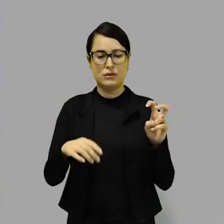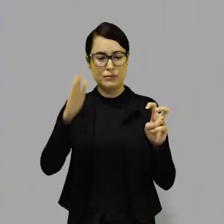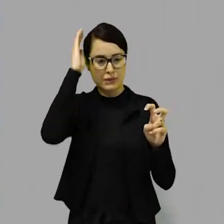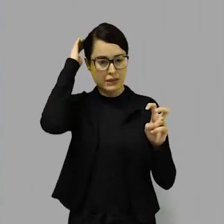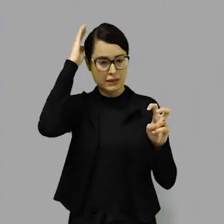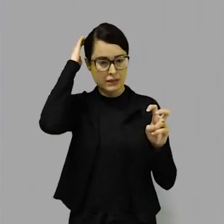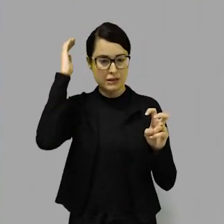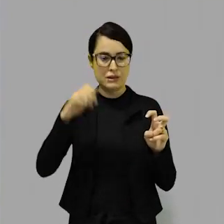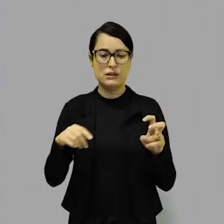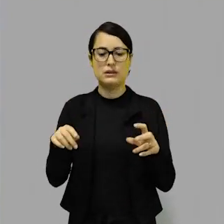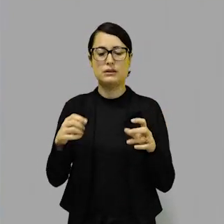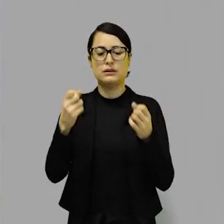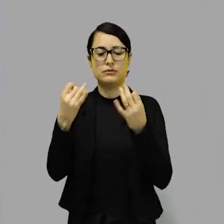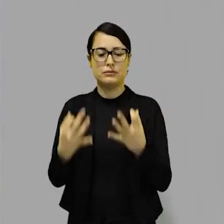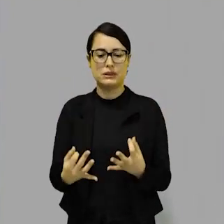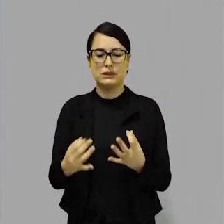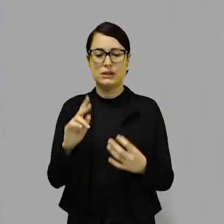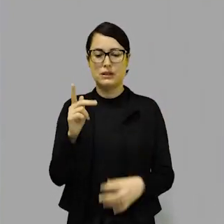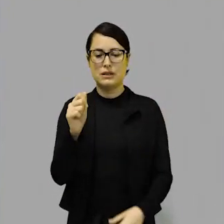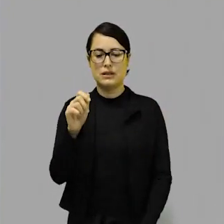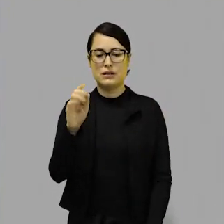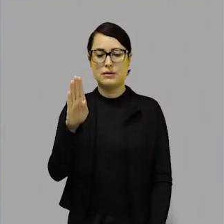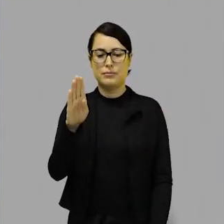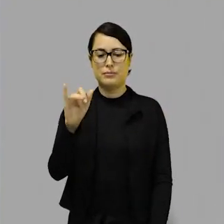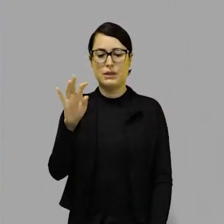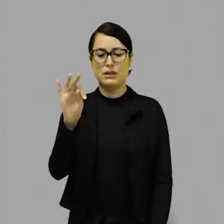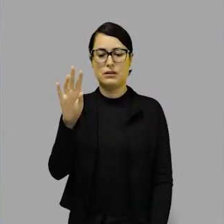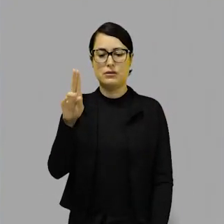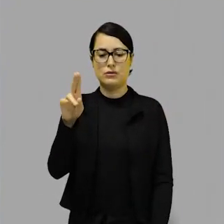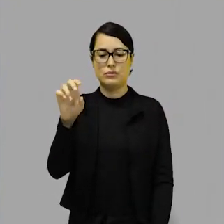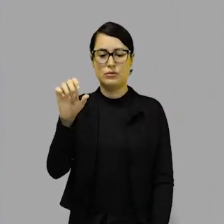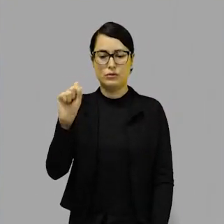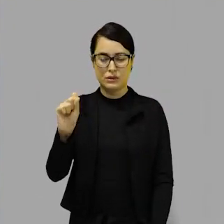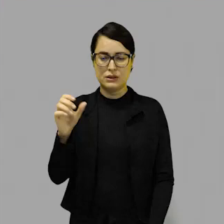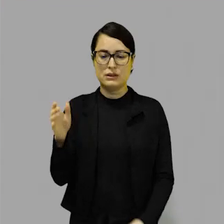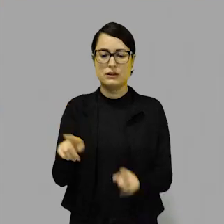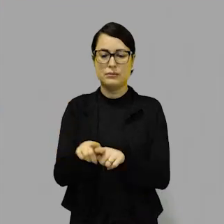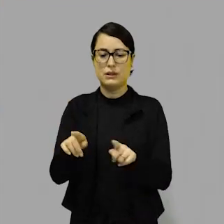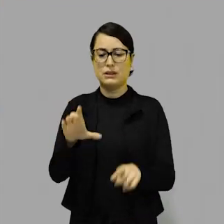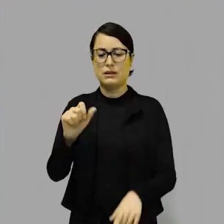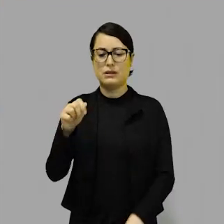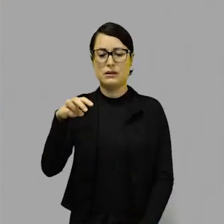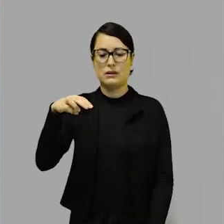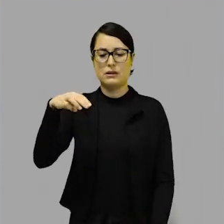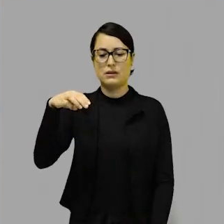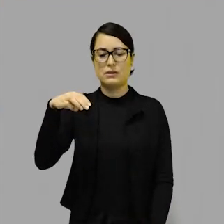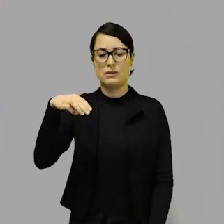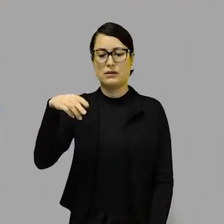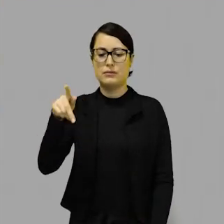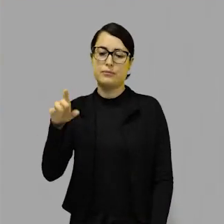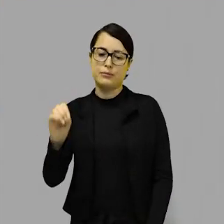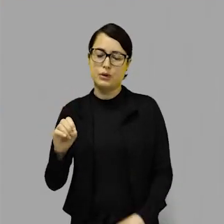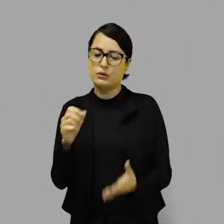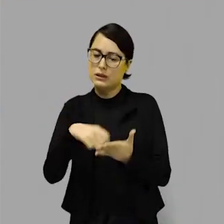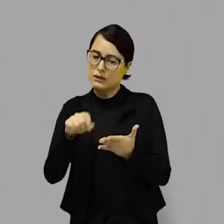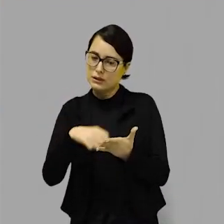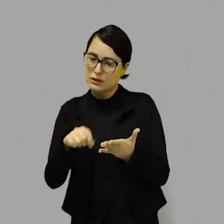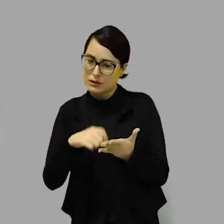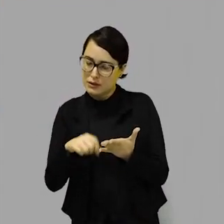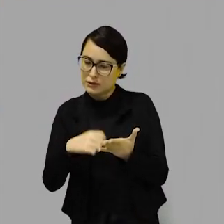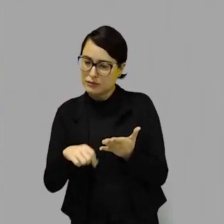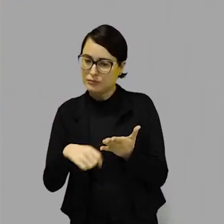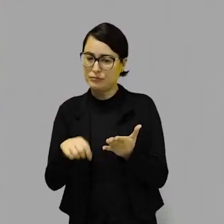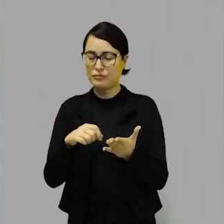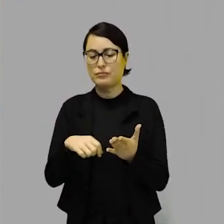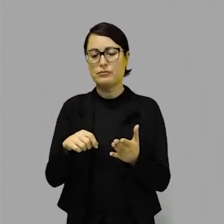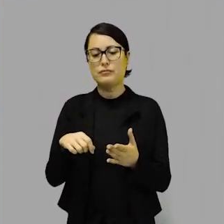campo. Beleza? Tá valendo então? Já pegou aí a caneta? Pegou o caderno? Vamos fazer as anotações? Se liga nas dicas.